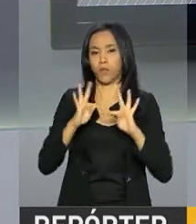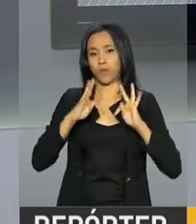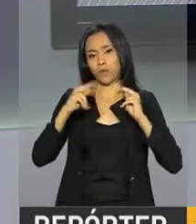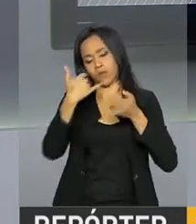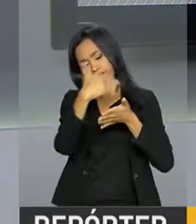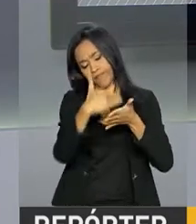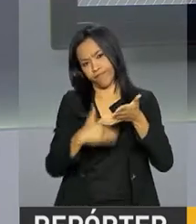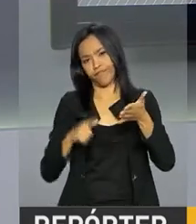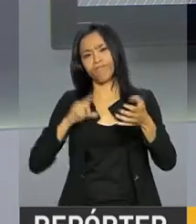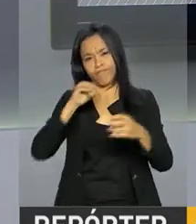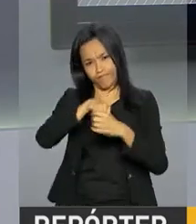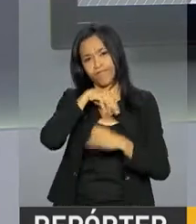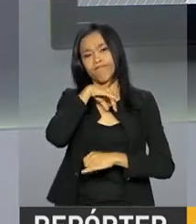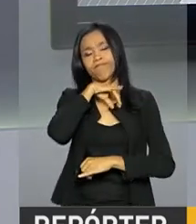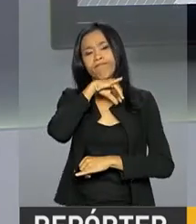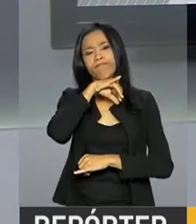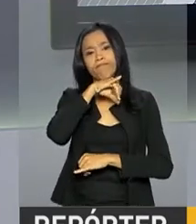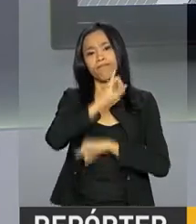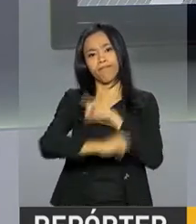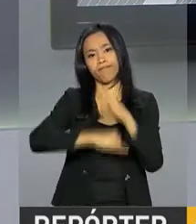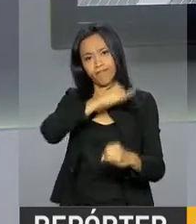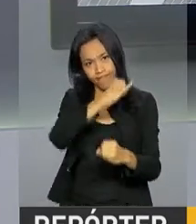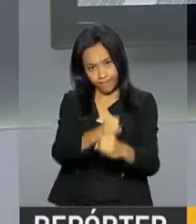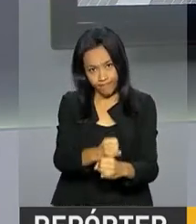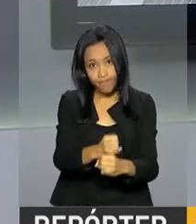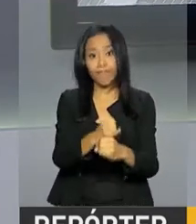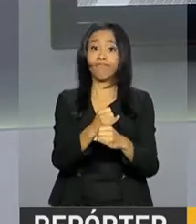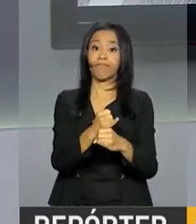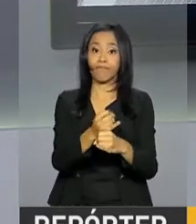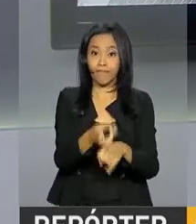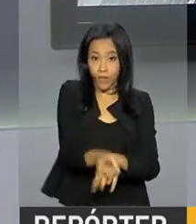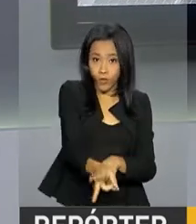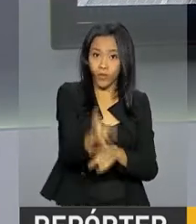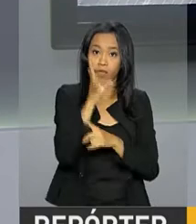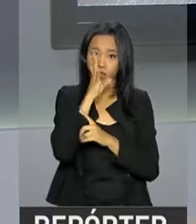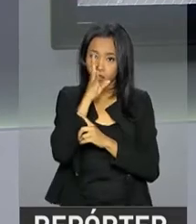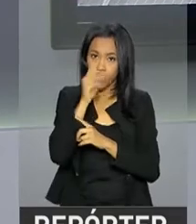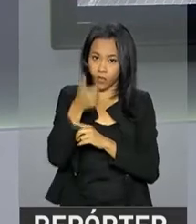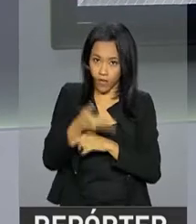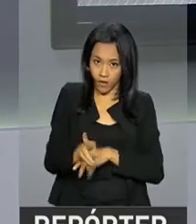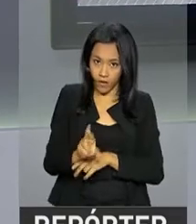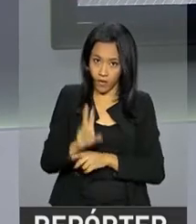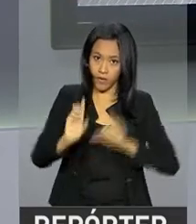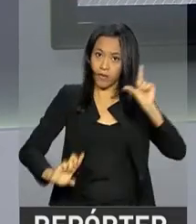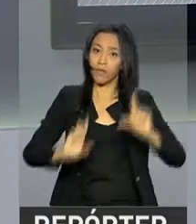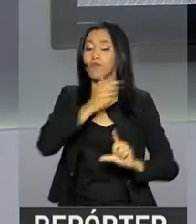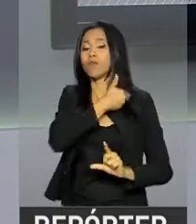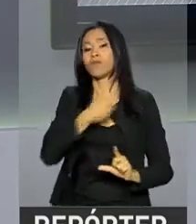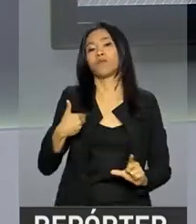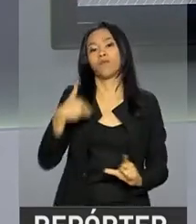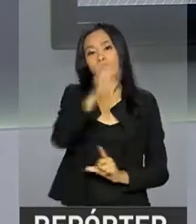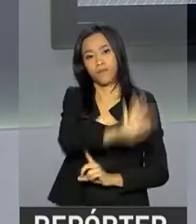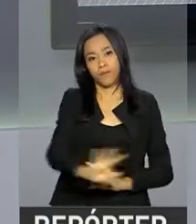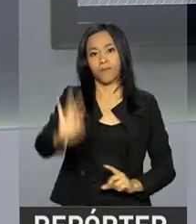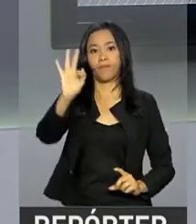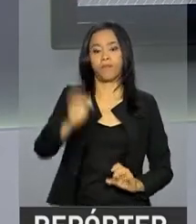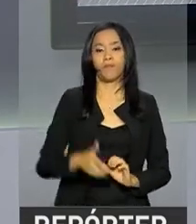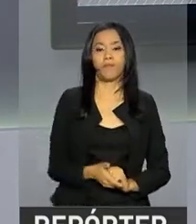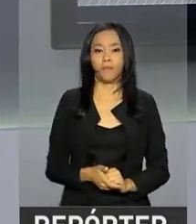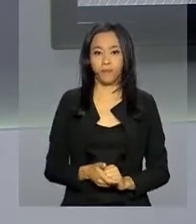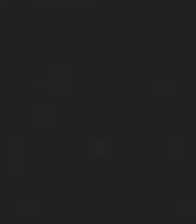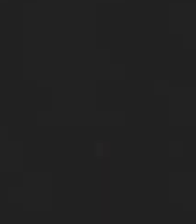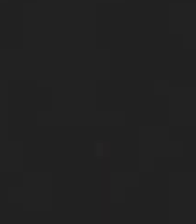toda nossa programação também está na página da nbr a internet continue com a gente na nbr a tv do governo federal